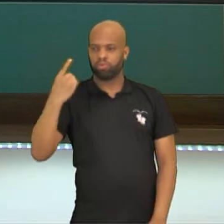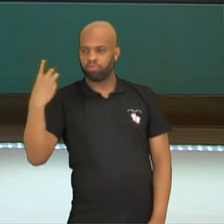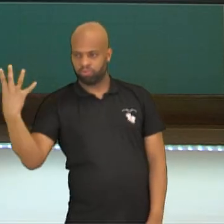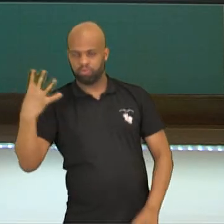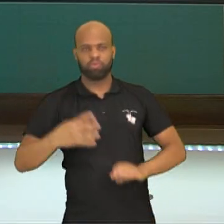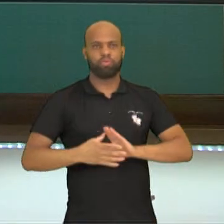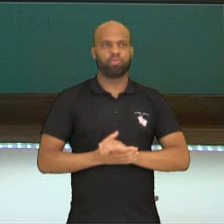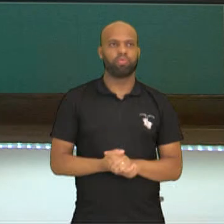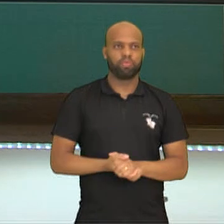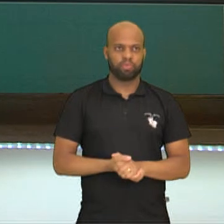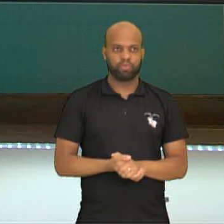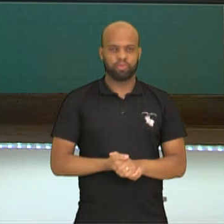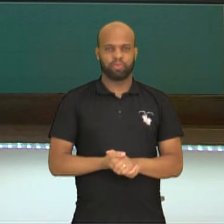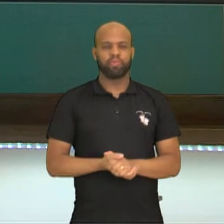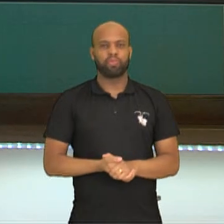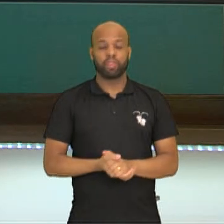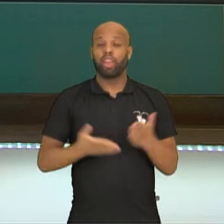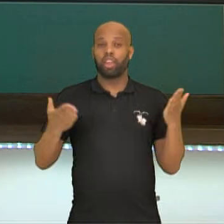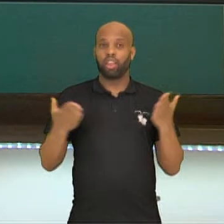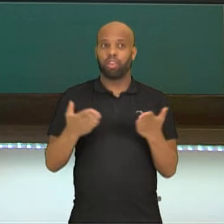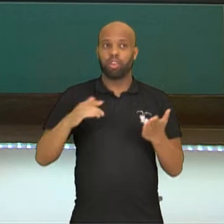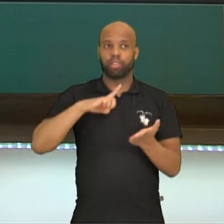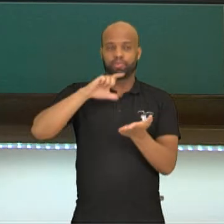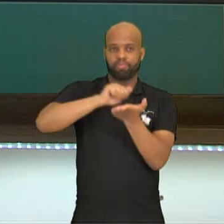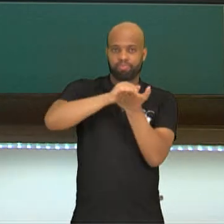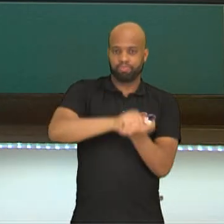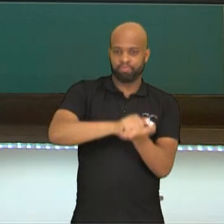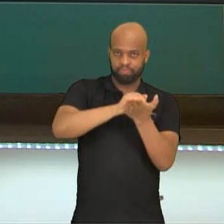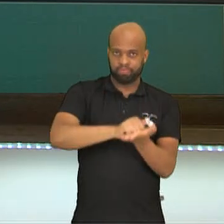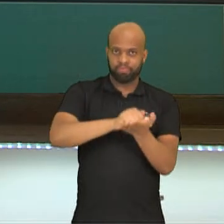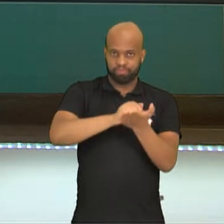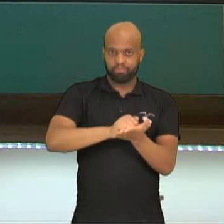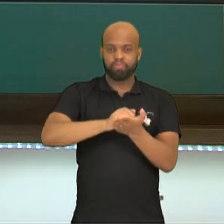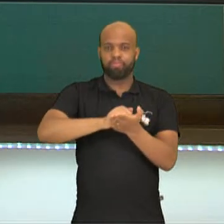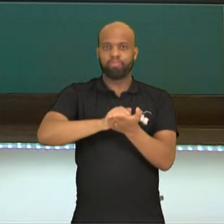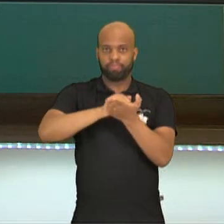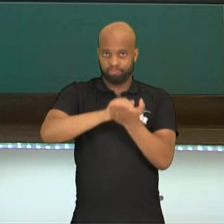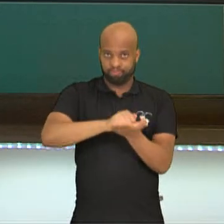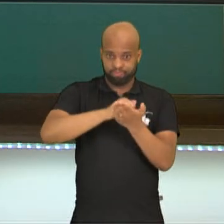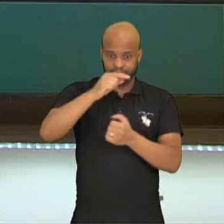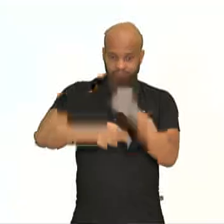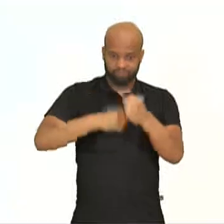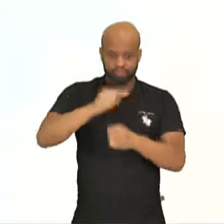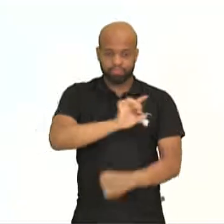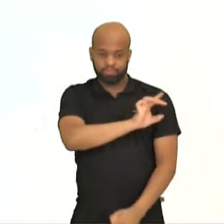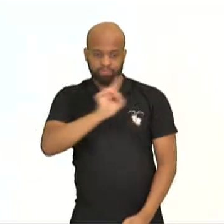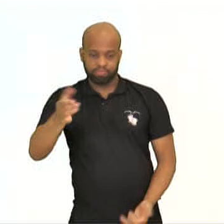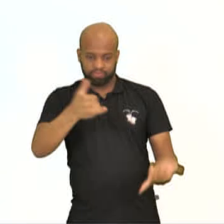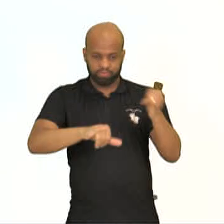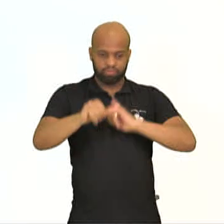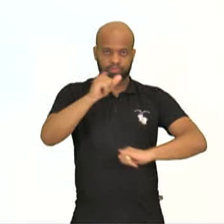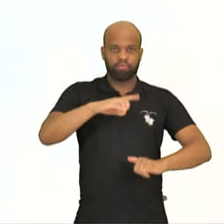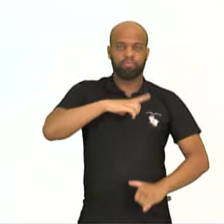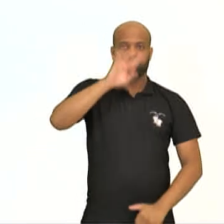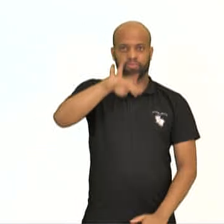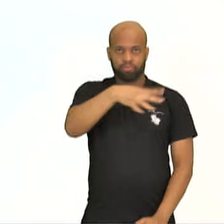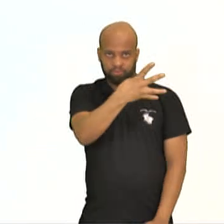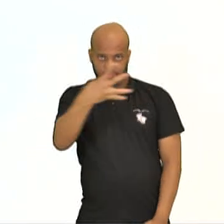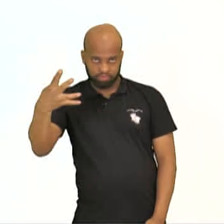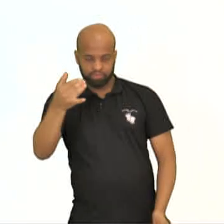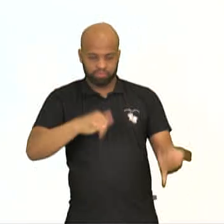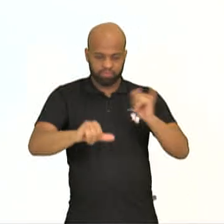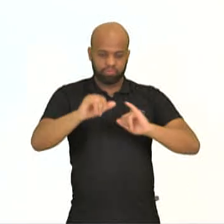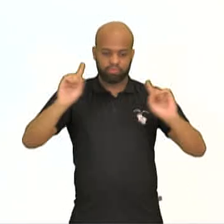14. A massa atômica é a massa de cada elemento que aparece na tabela periódica,